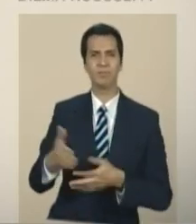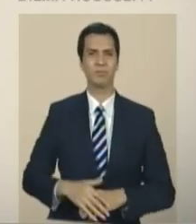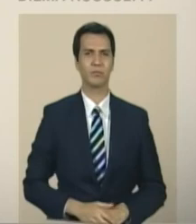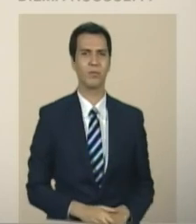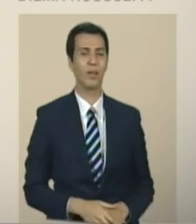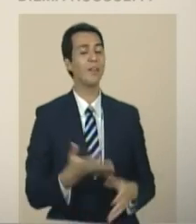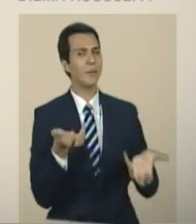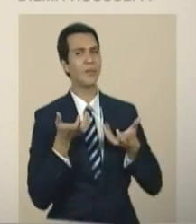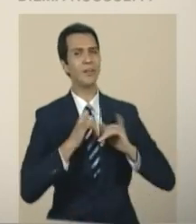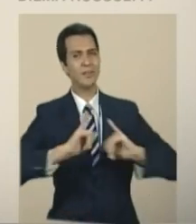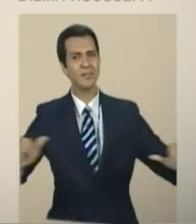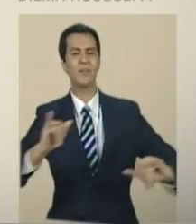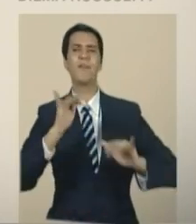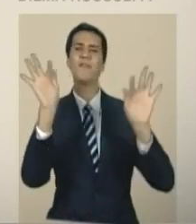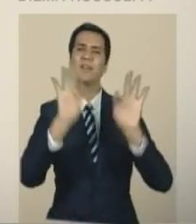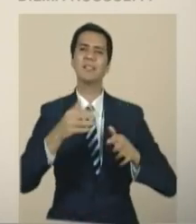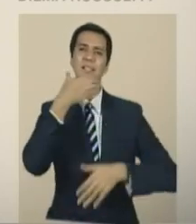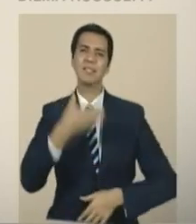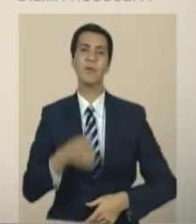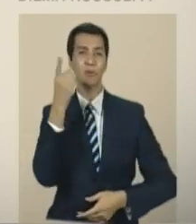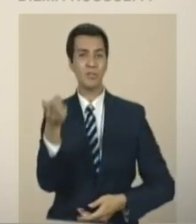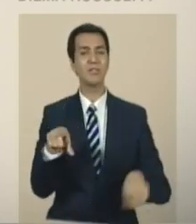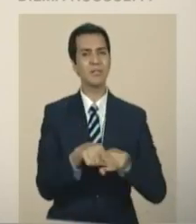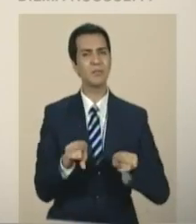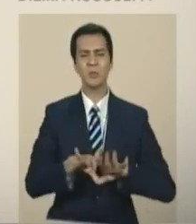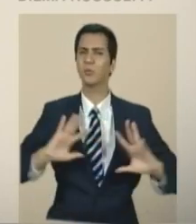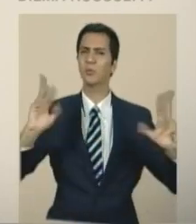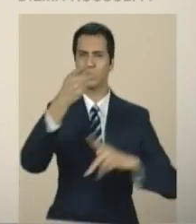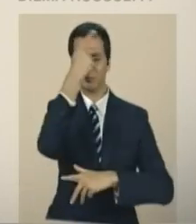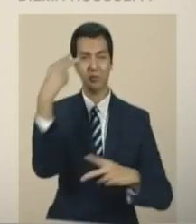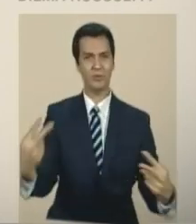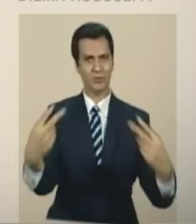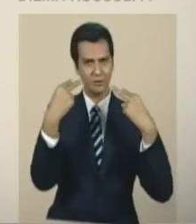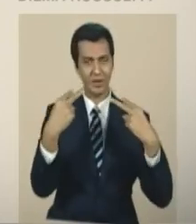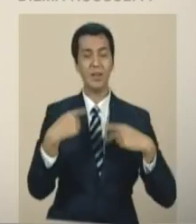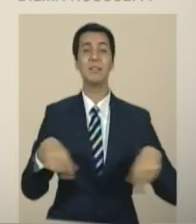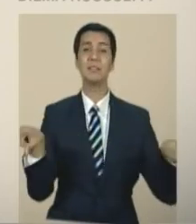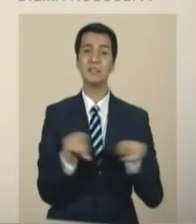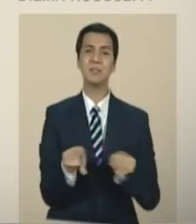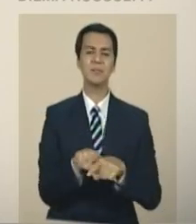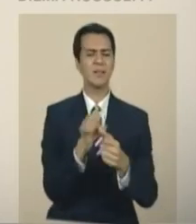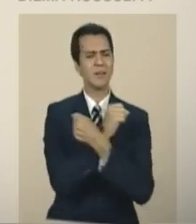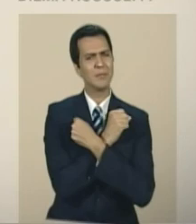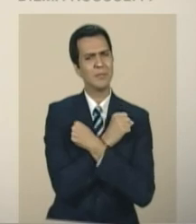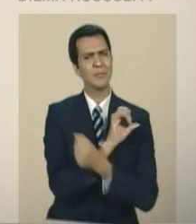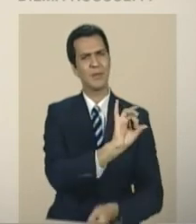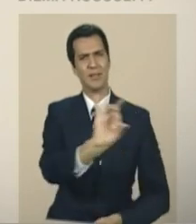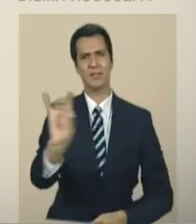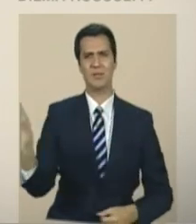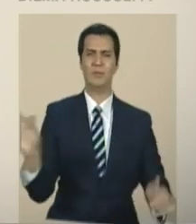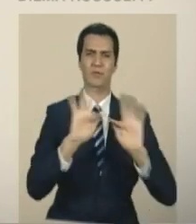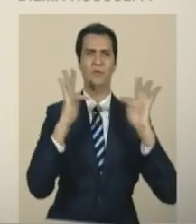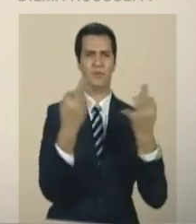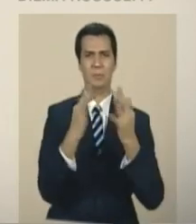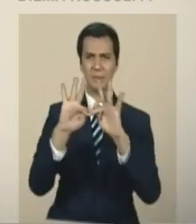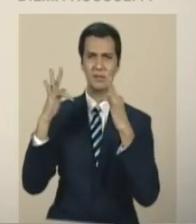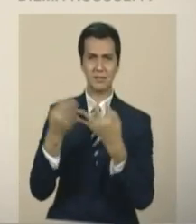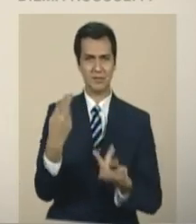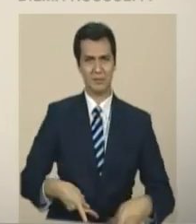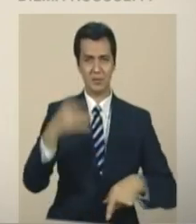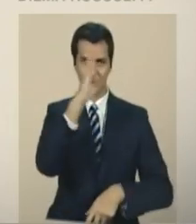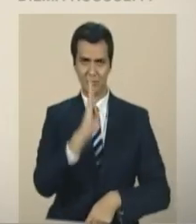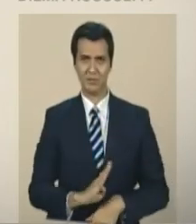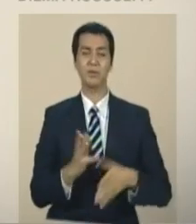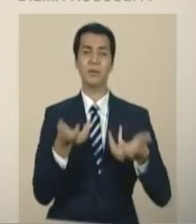desejar um feliz Natal para você e a todos os nossos ouvintes mandar um abraço para cada uma das famílias brasileiras